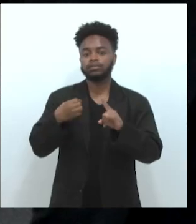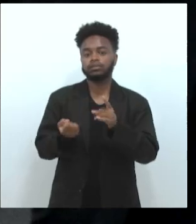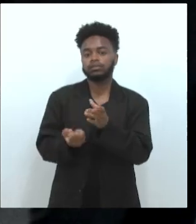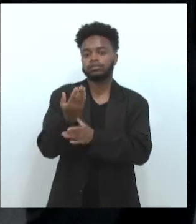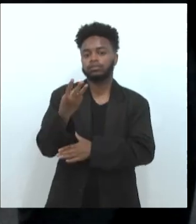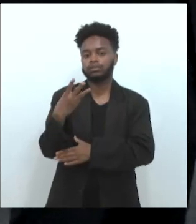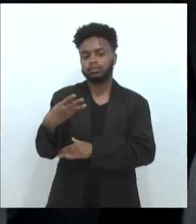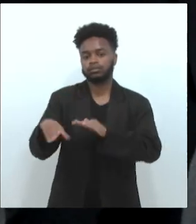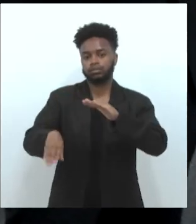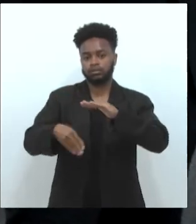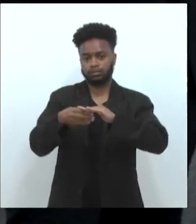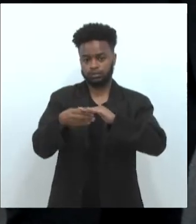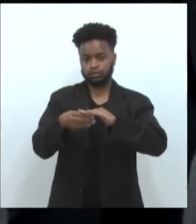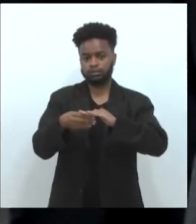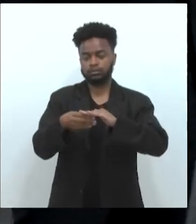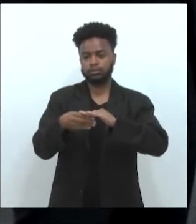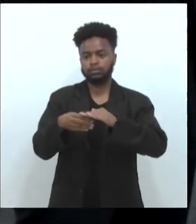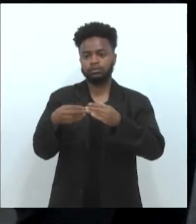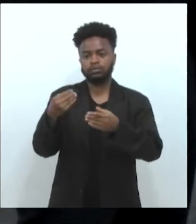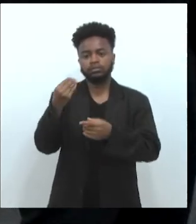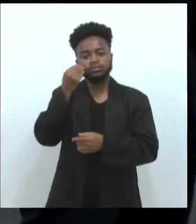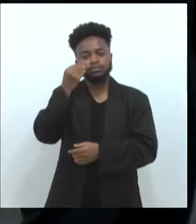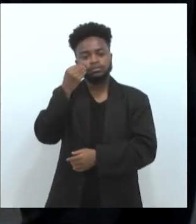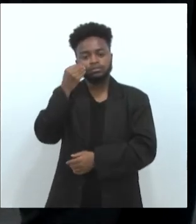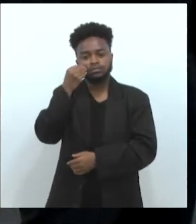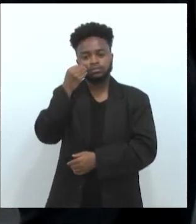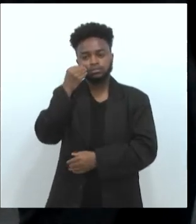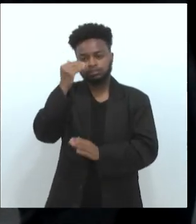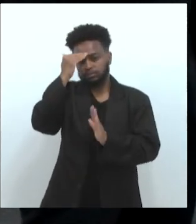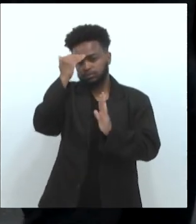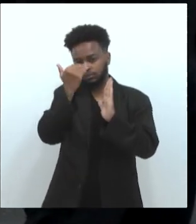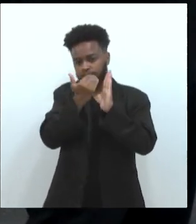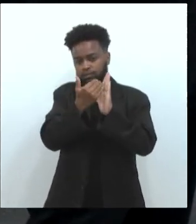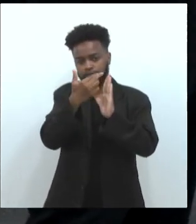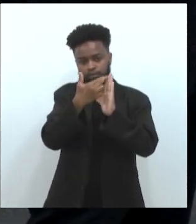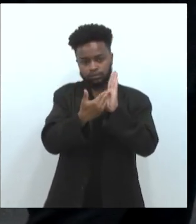deputada, para cumprir rituais da CCJ,